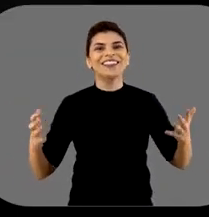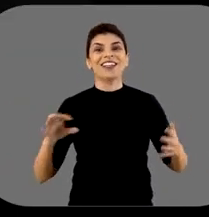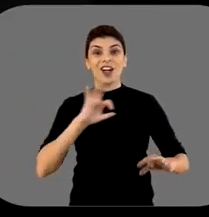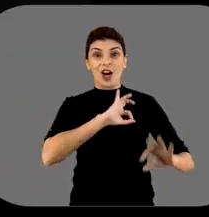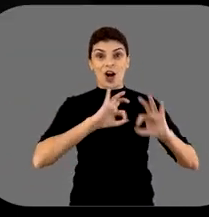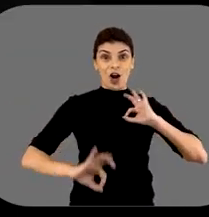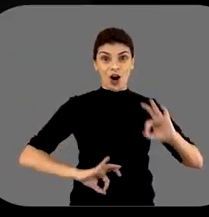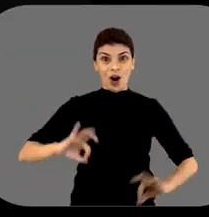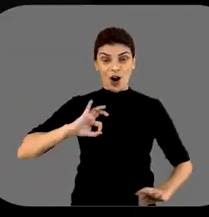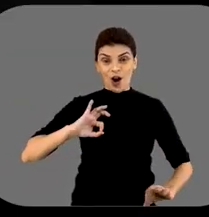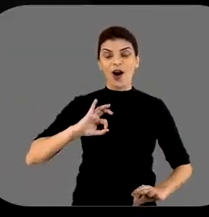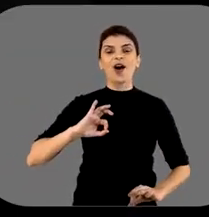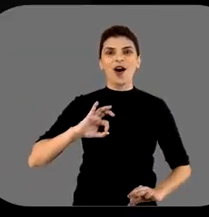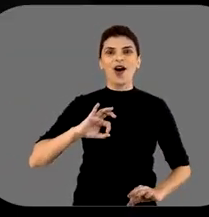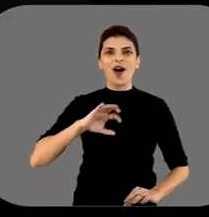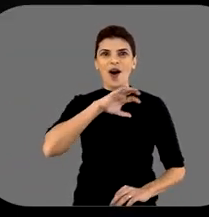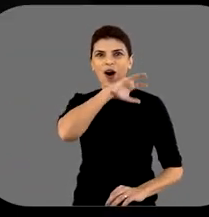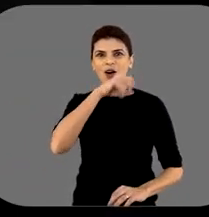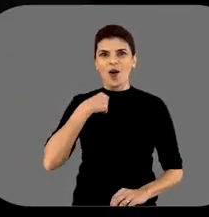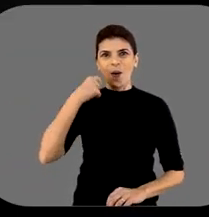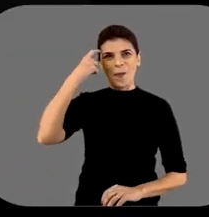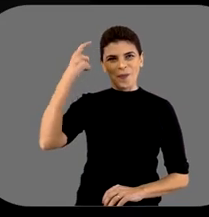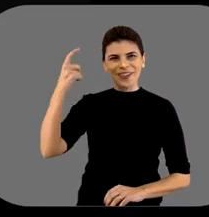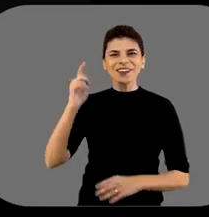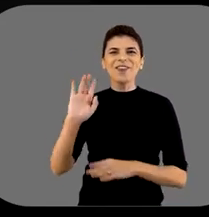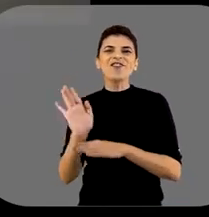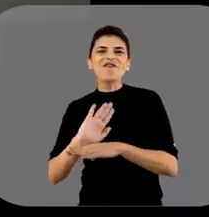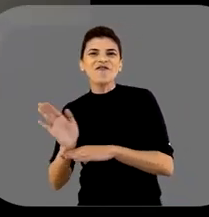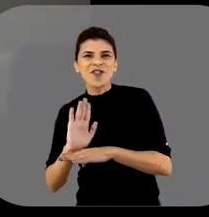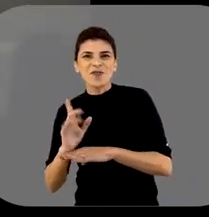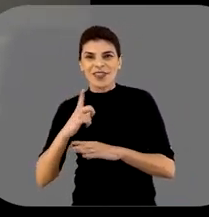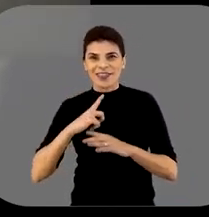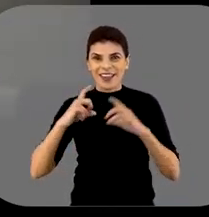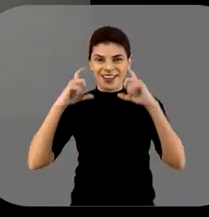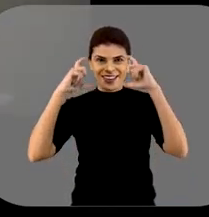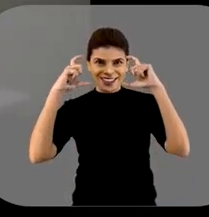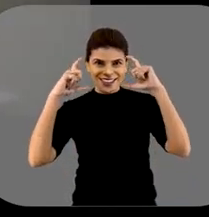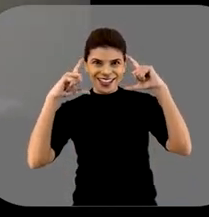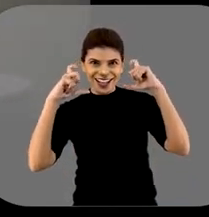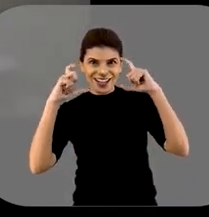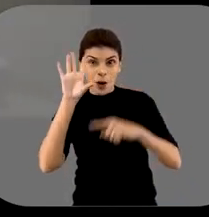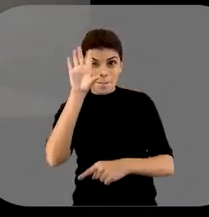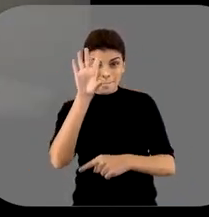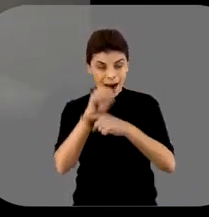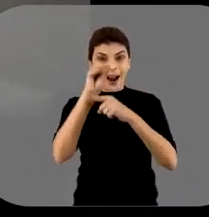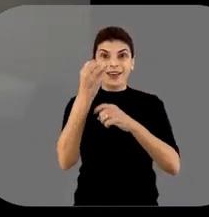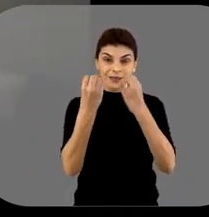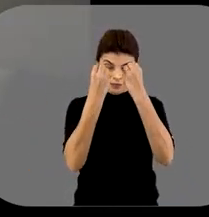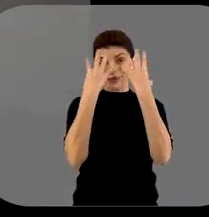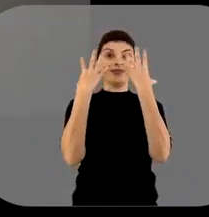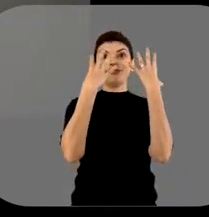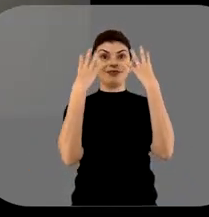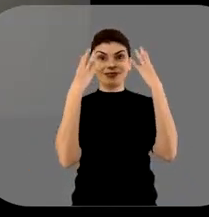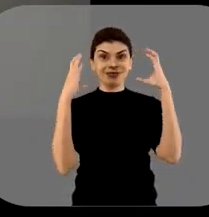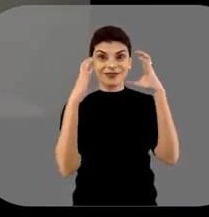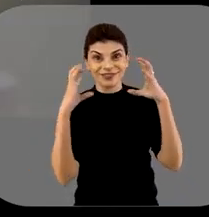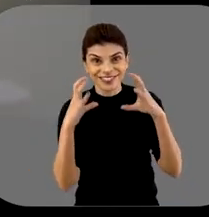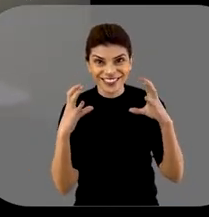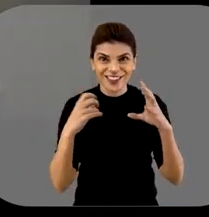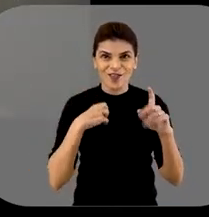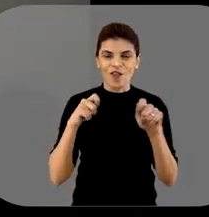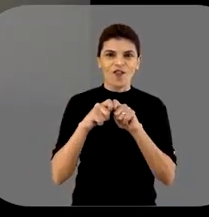Aí a onça... Na hora ainda pensei, você lembra daquelas coisas de filme que o cara tem a câmera, bate, flash, você acha que ia fazer isso aí,